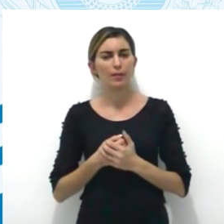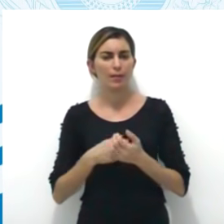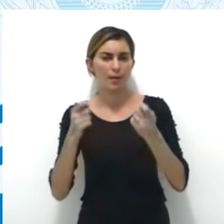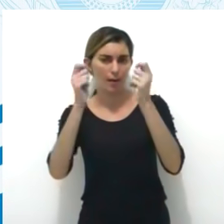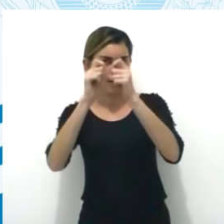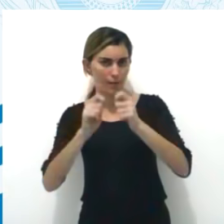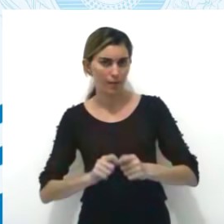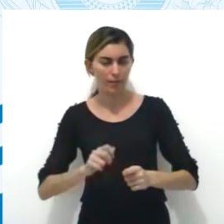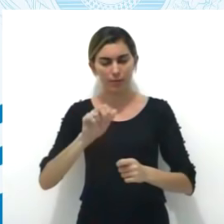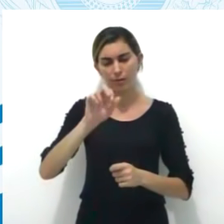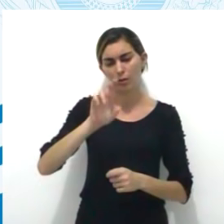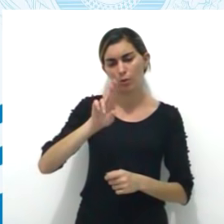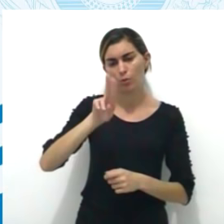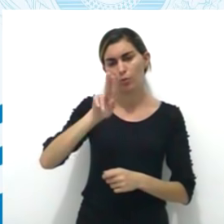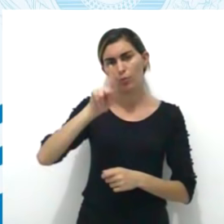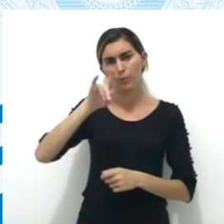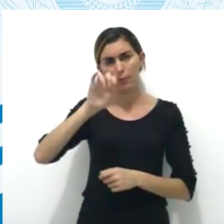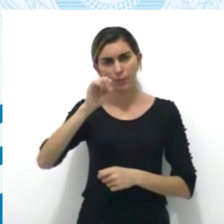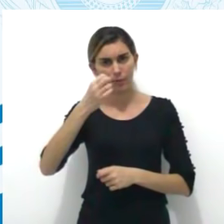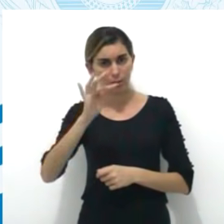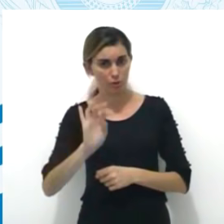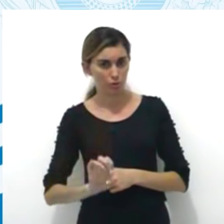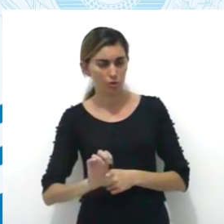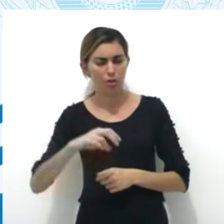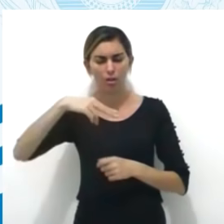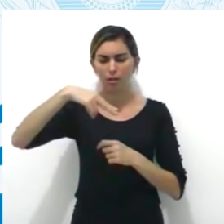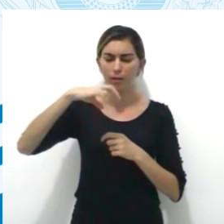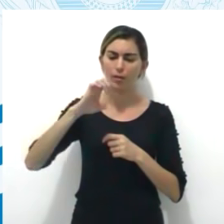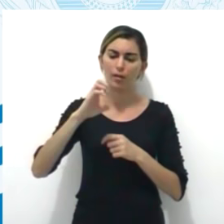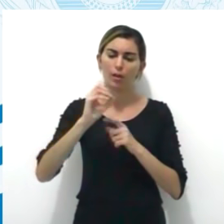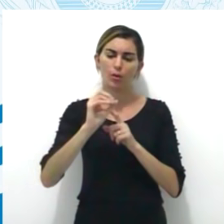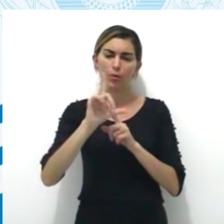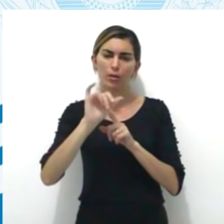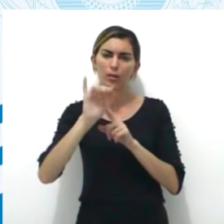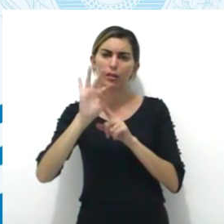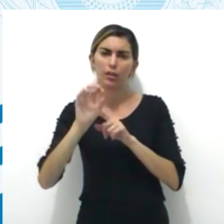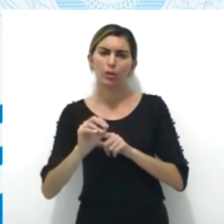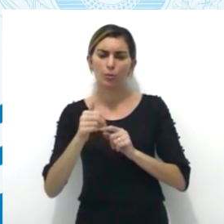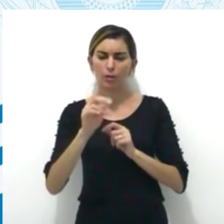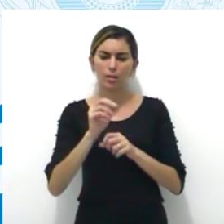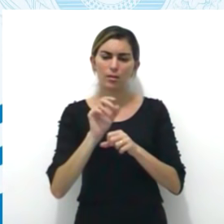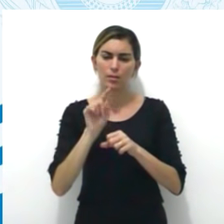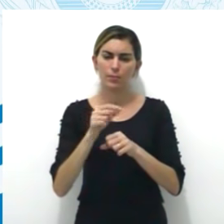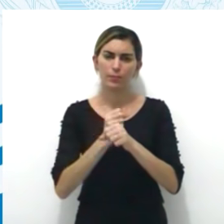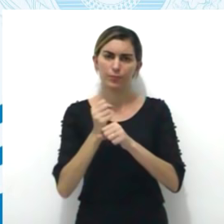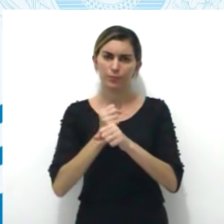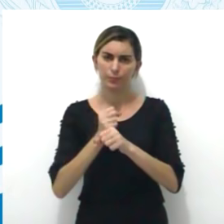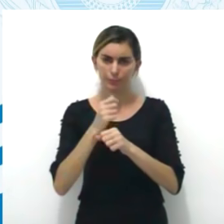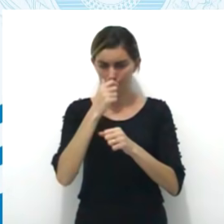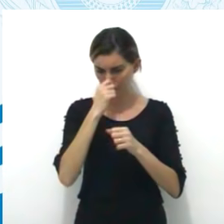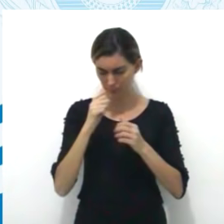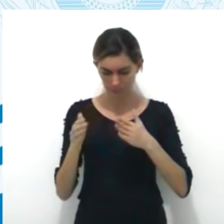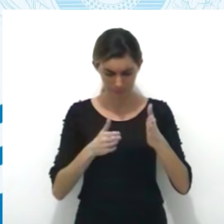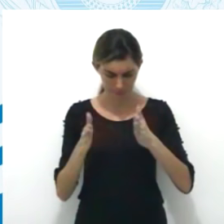manifestações, arte rupestre. Vem o Neolítico, duração, 10.000 anos.